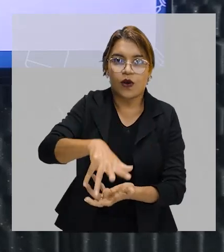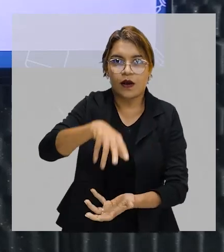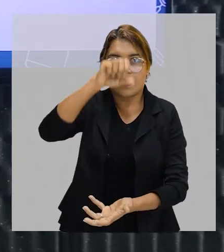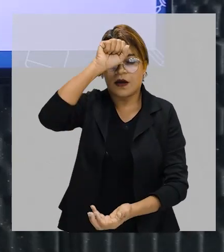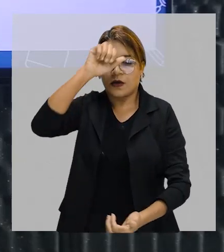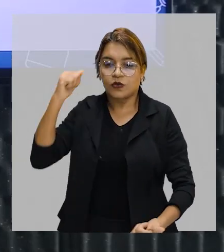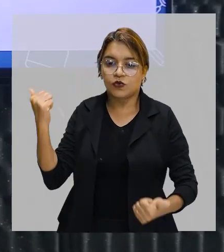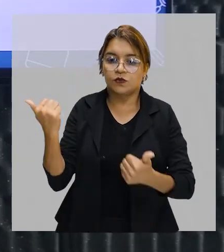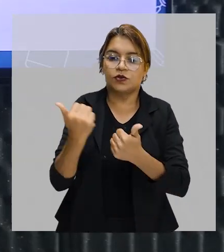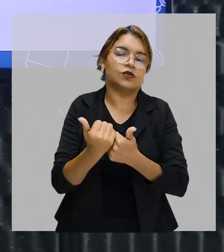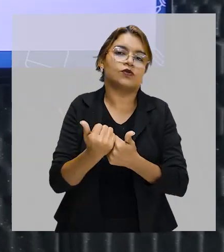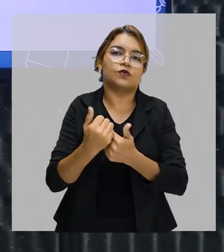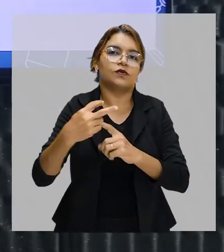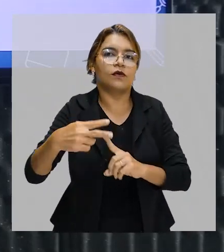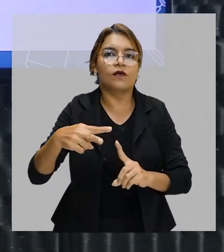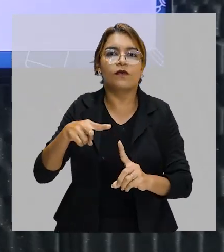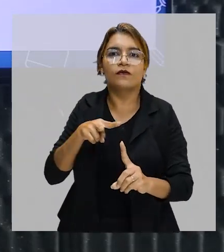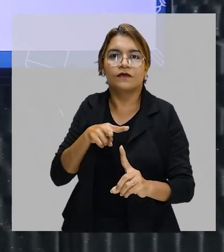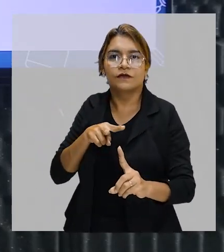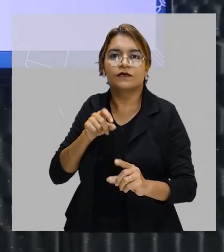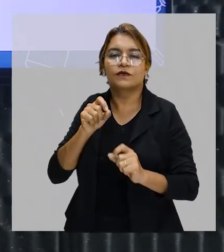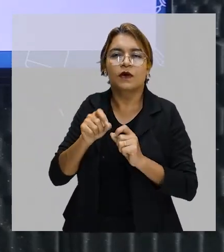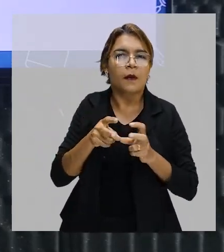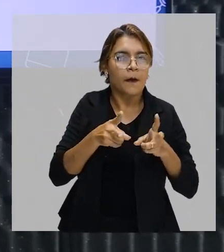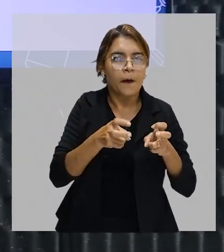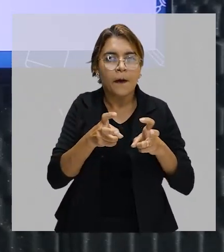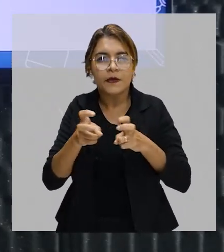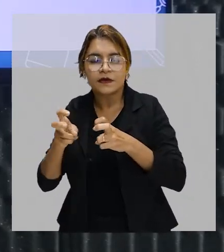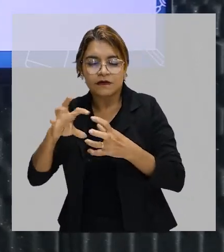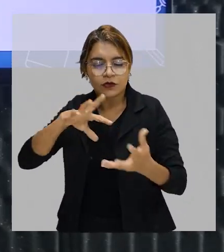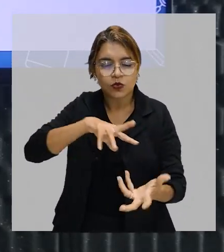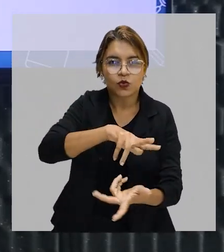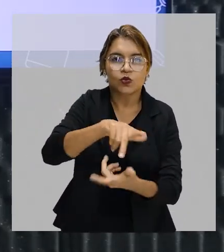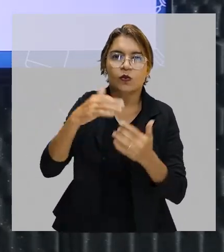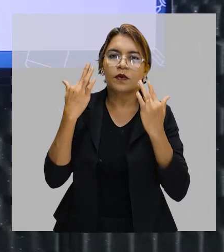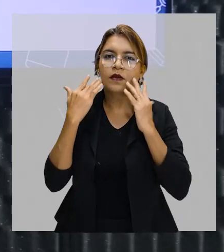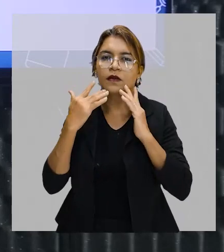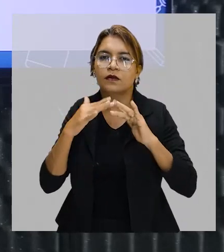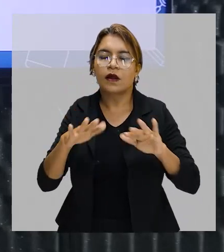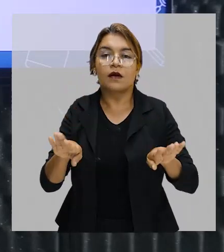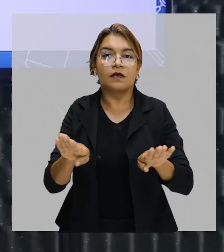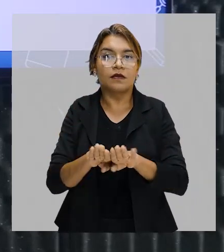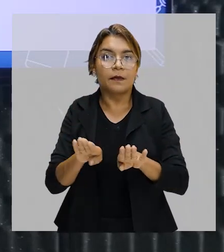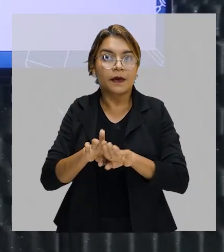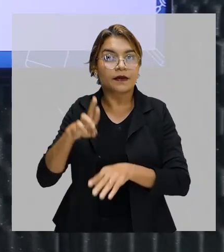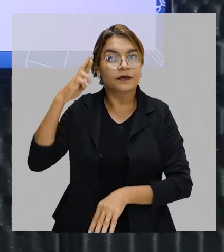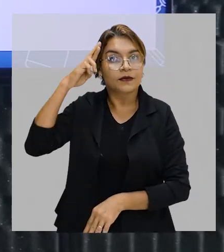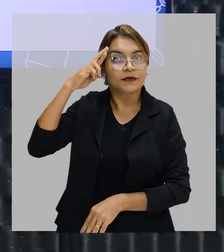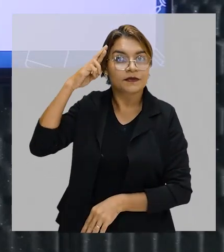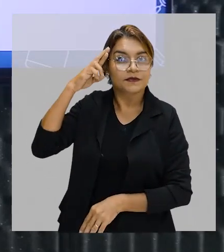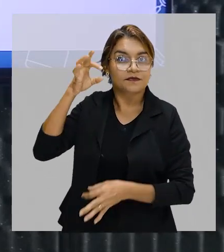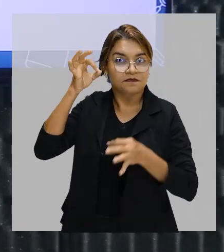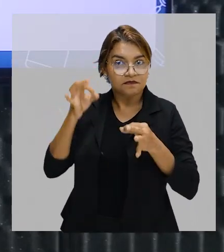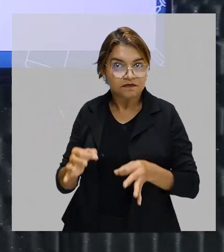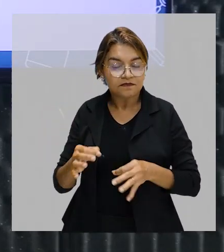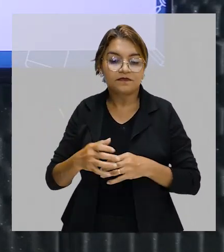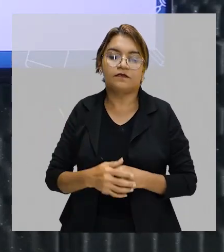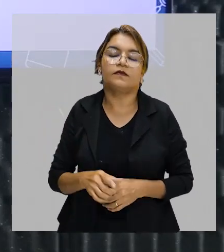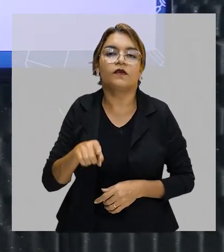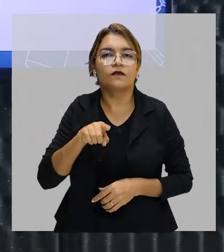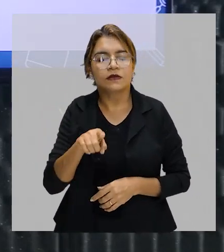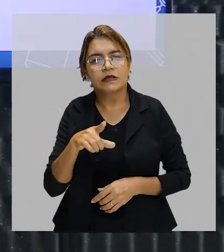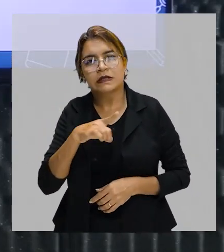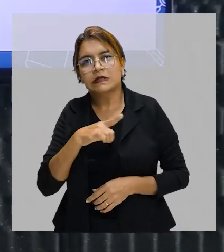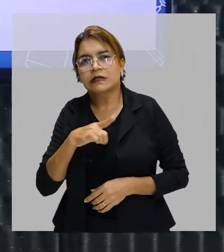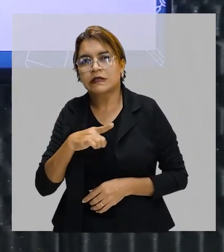por uma visão mais voltada à observação do mundo natural e também à racionalidade. Então você tem a troca